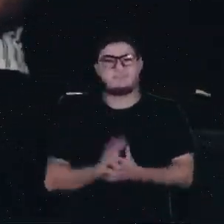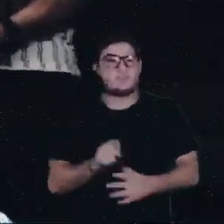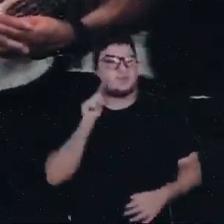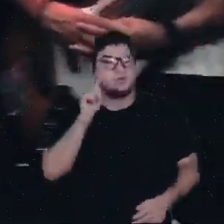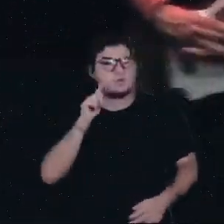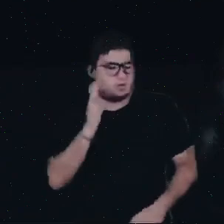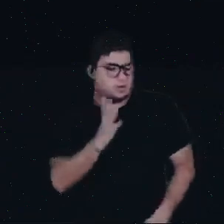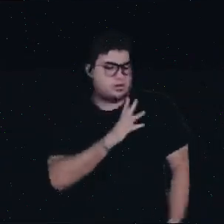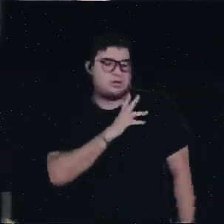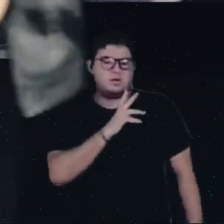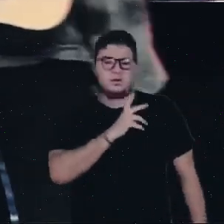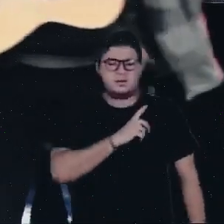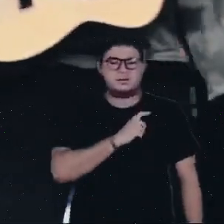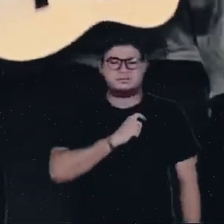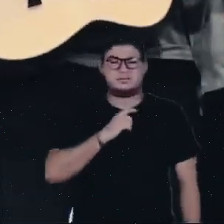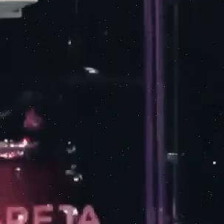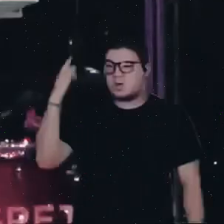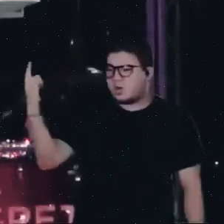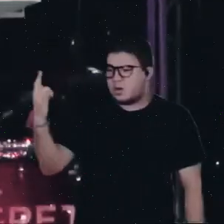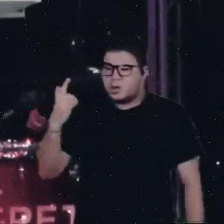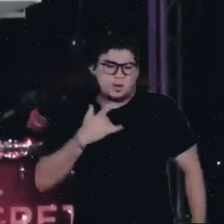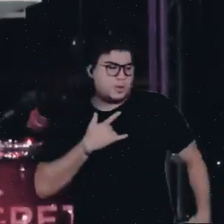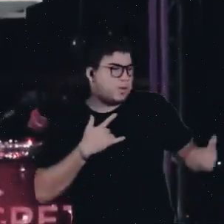ama, quando você é amado,